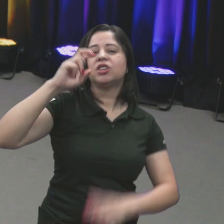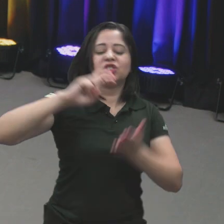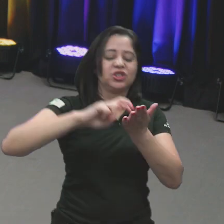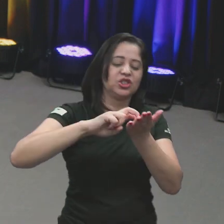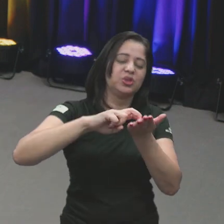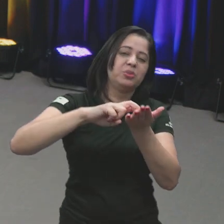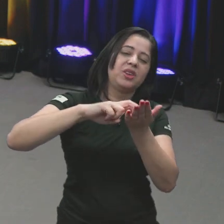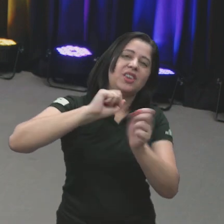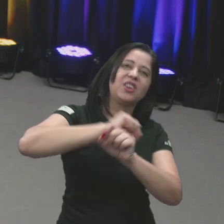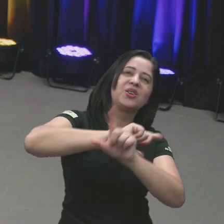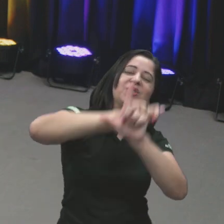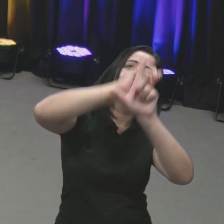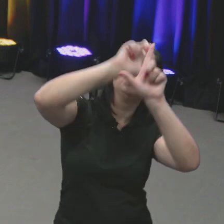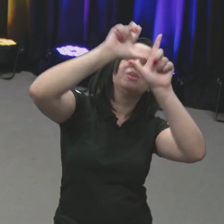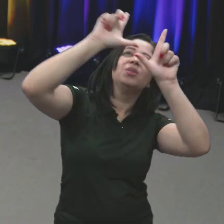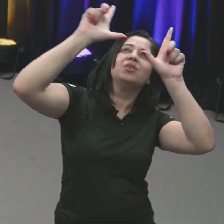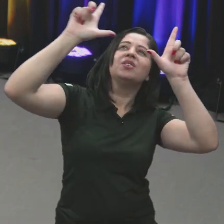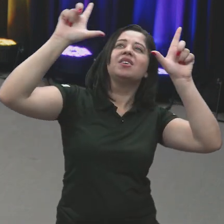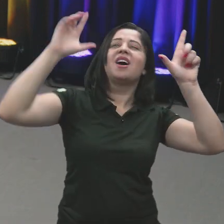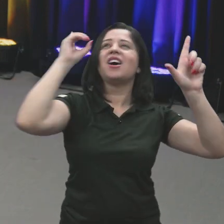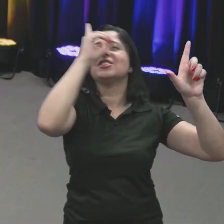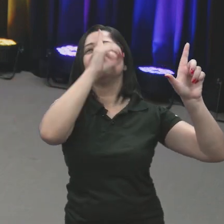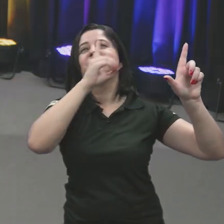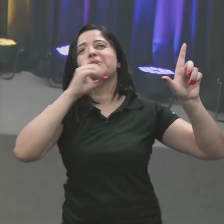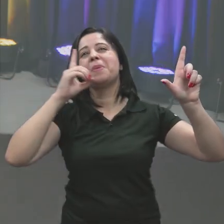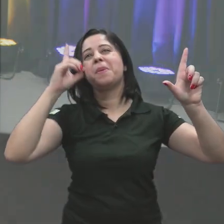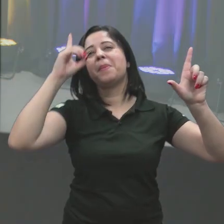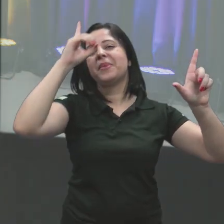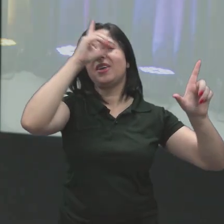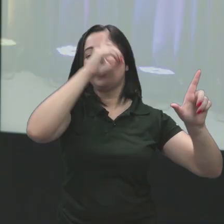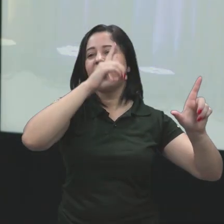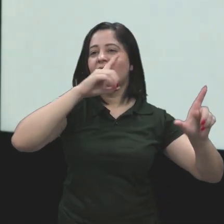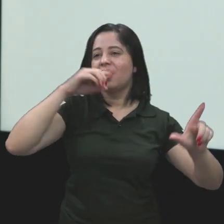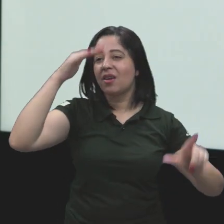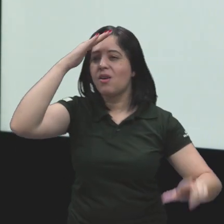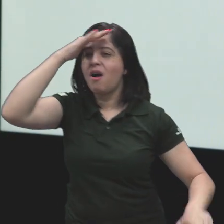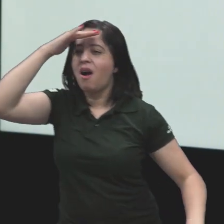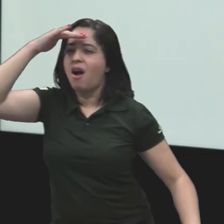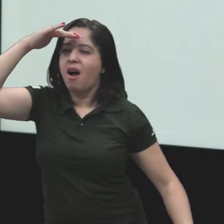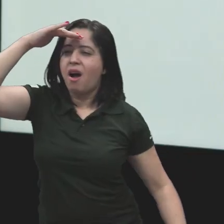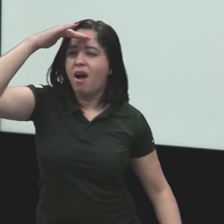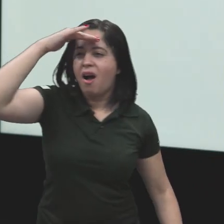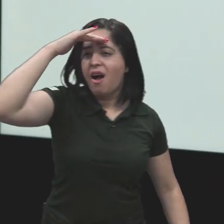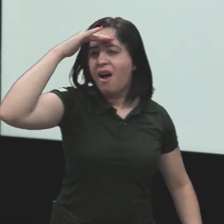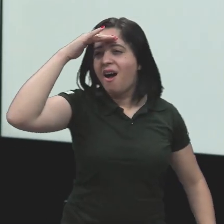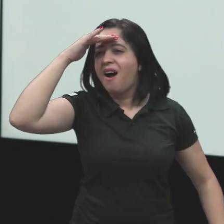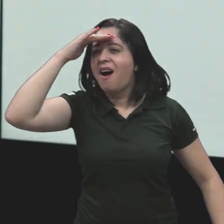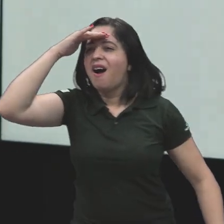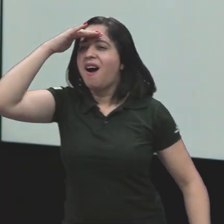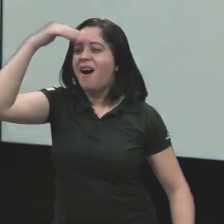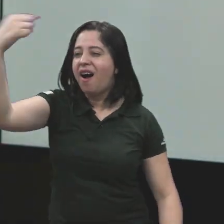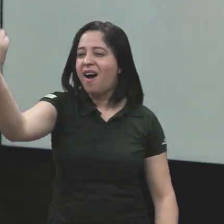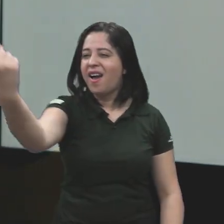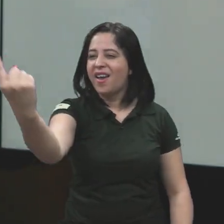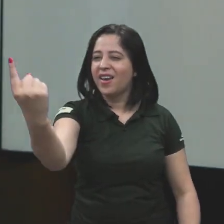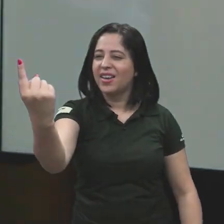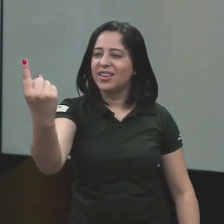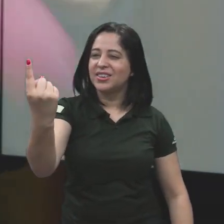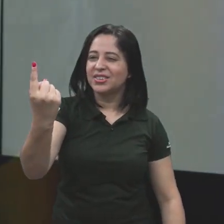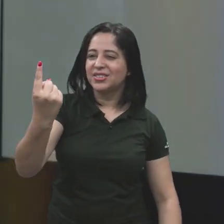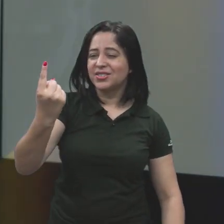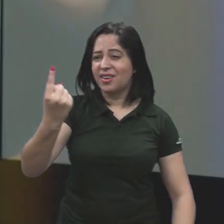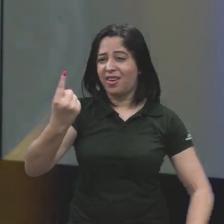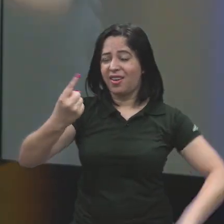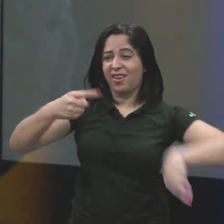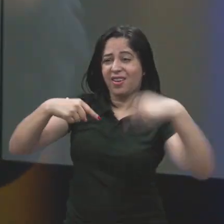numa manhã de domingo. Eu te anuncio no sino das